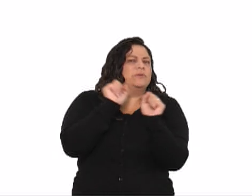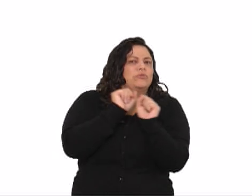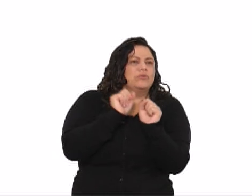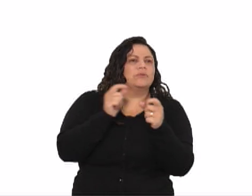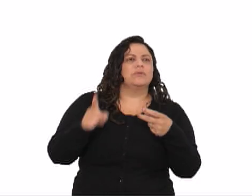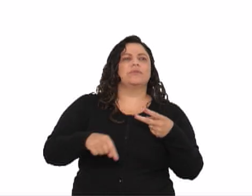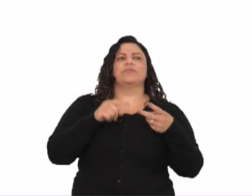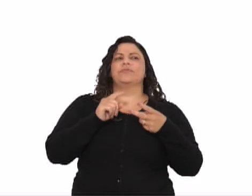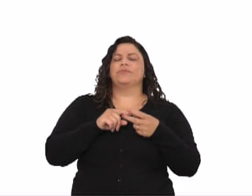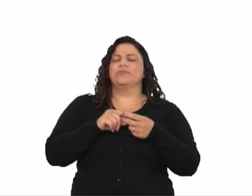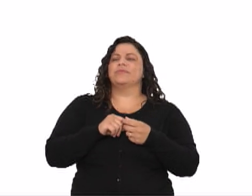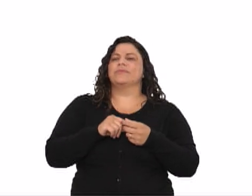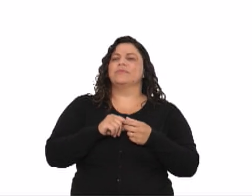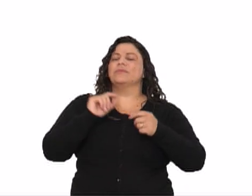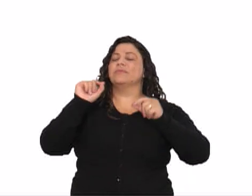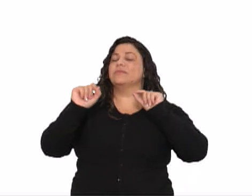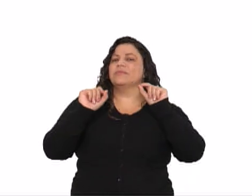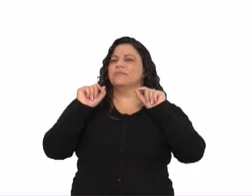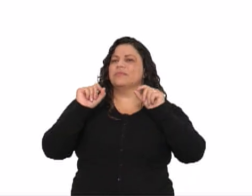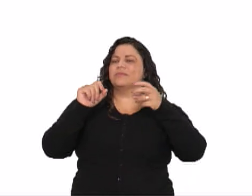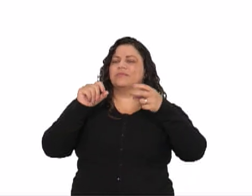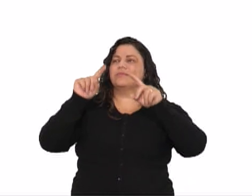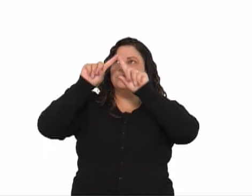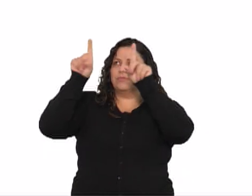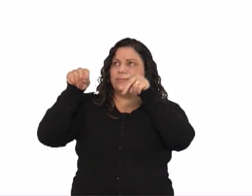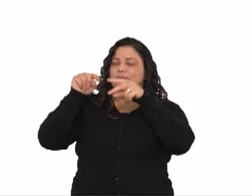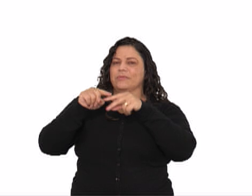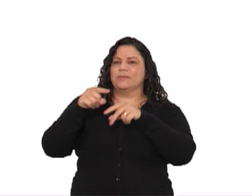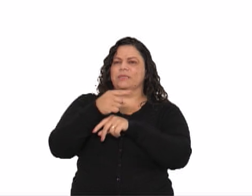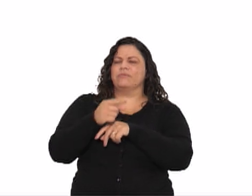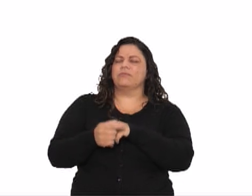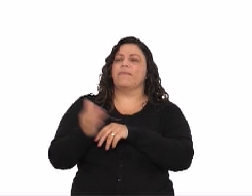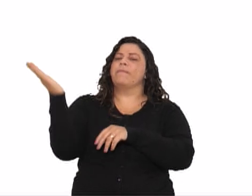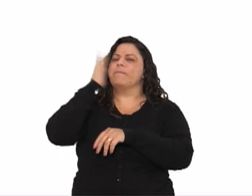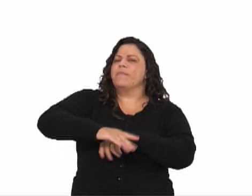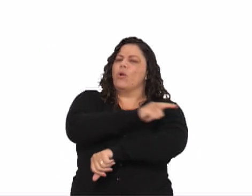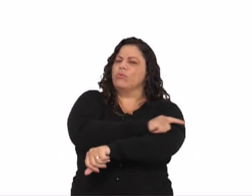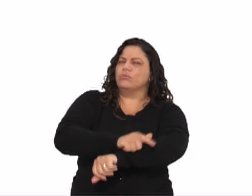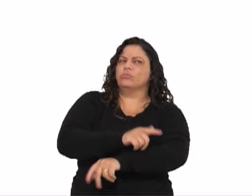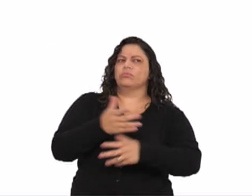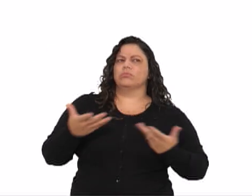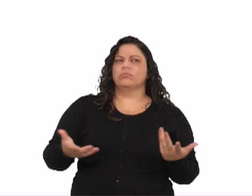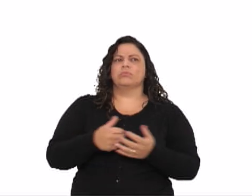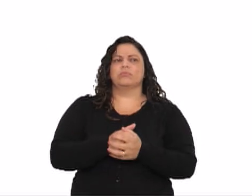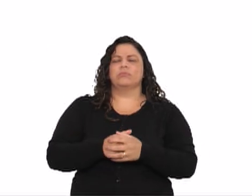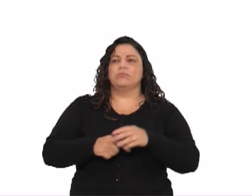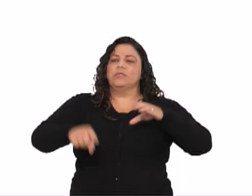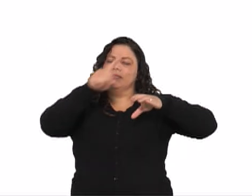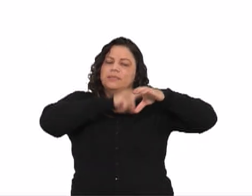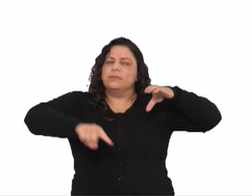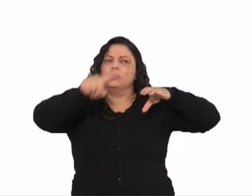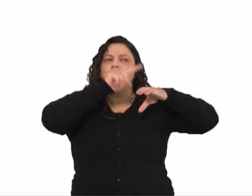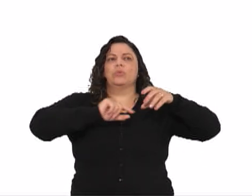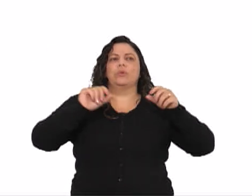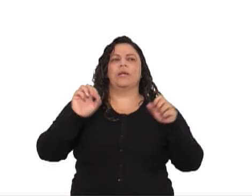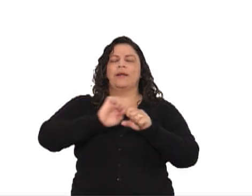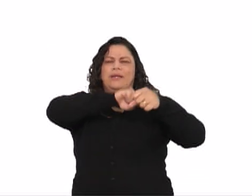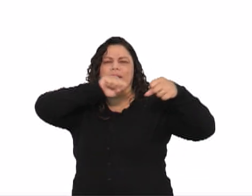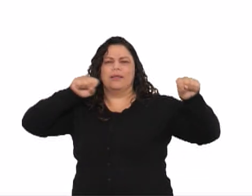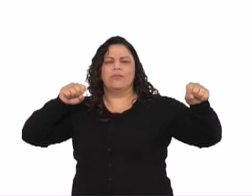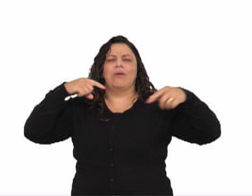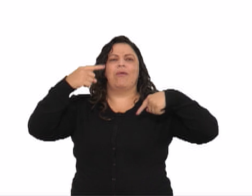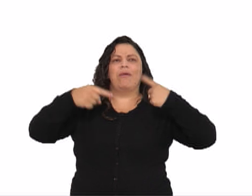ficaria contrário. Então, hate é antônimo, não é sinônimo. E a letra B a gente tem adores. Então, adora, ama, o